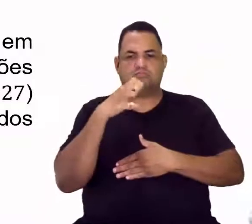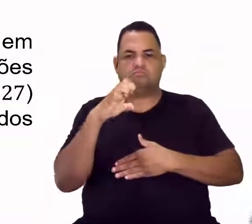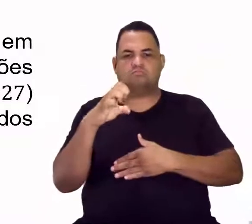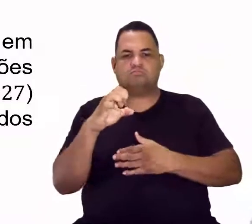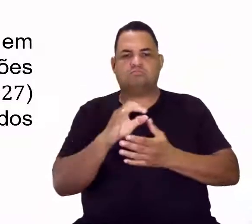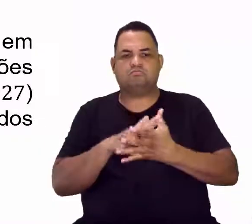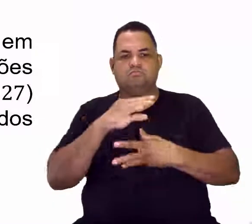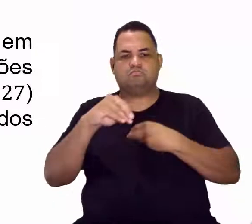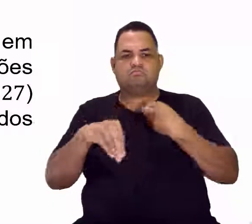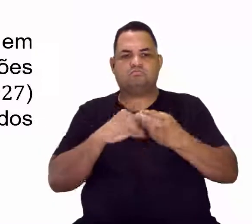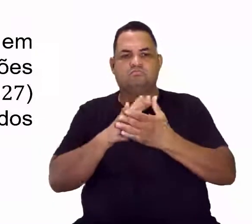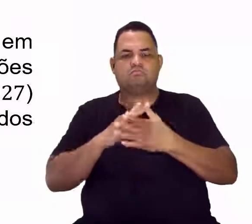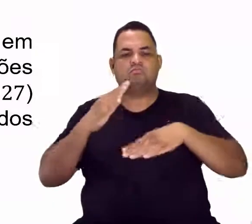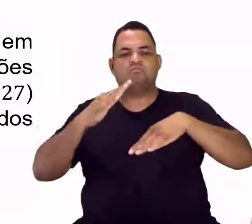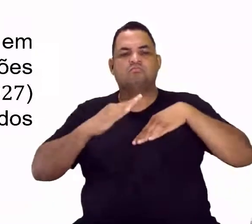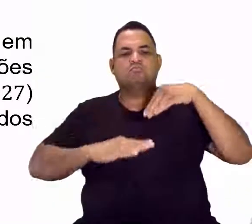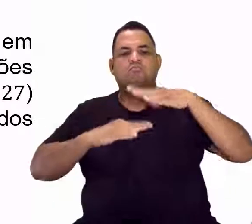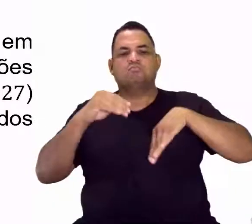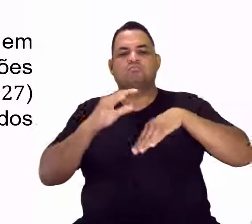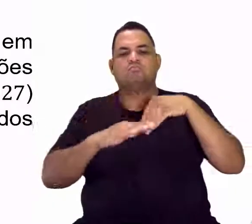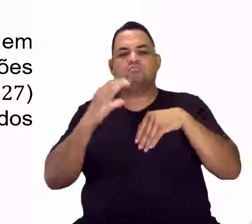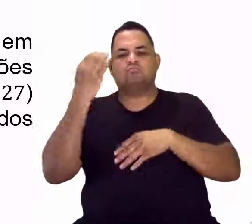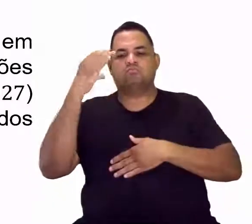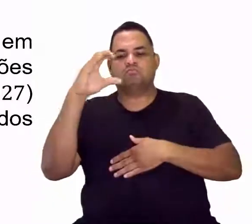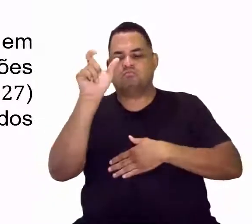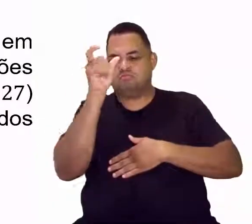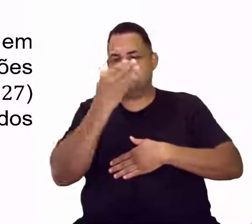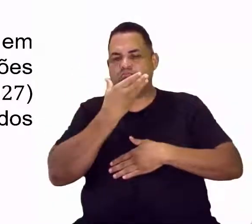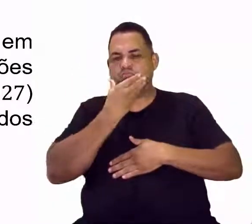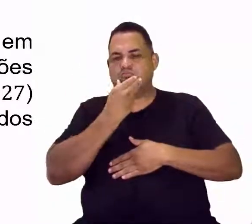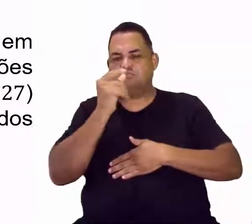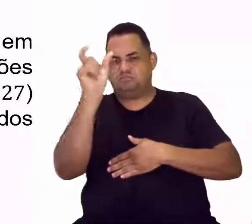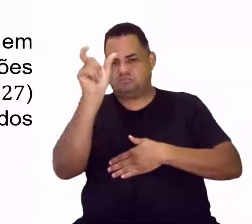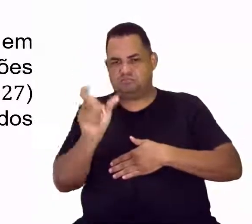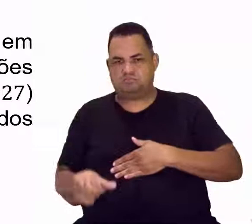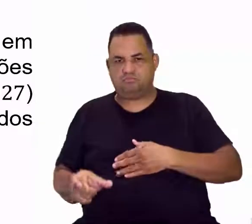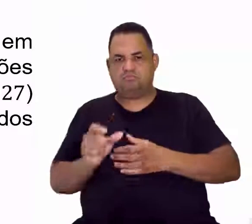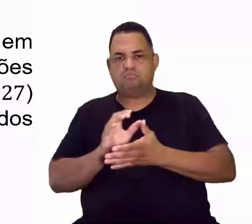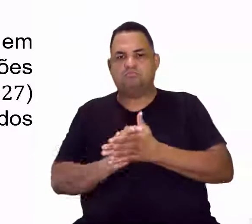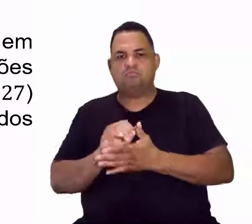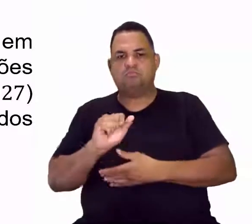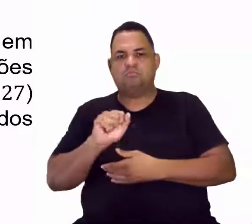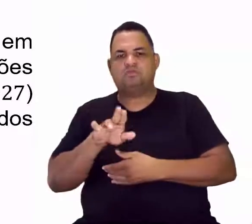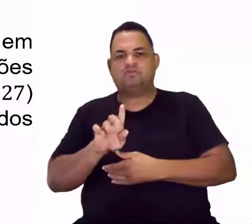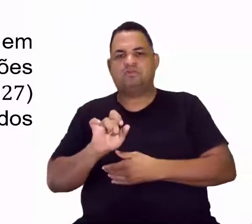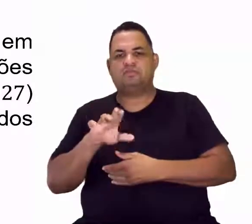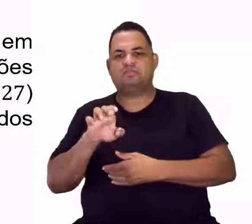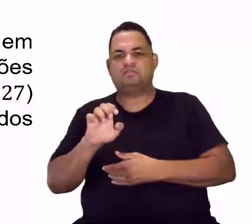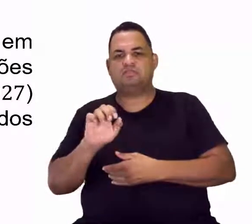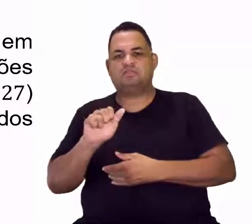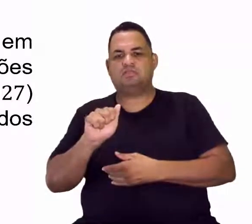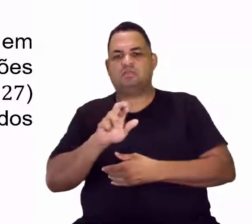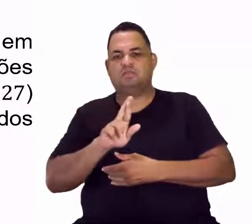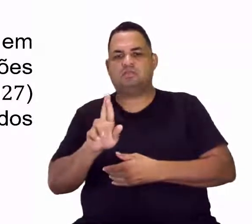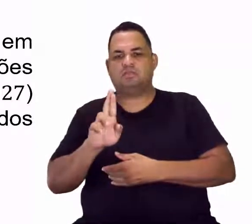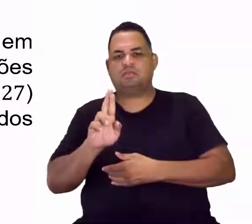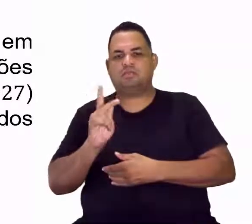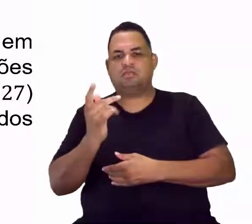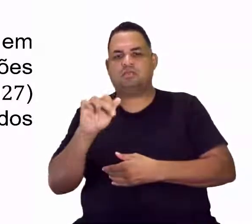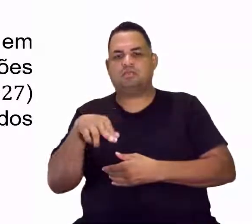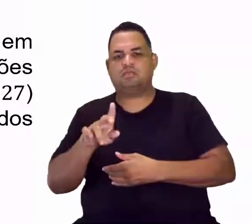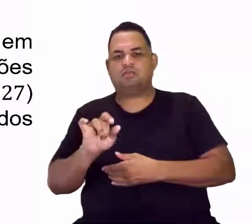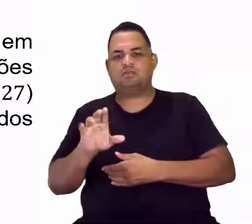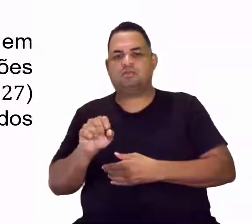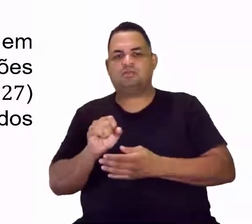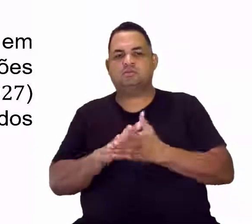pelo cientista sueco Svante Arrhenius. Esse estudo dele